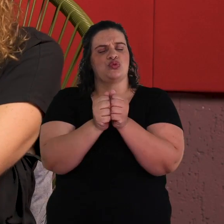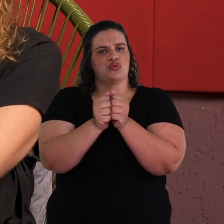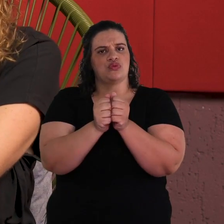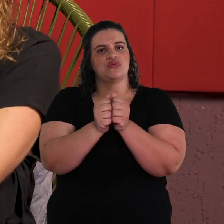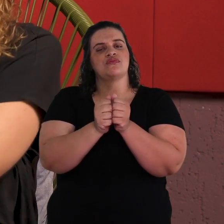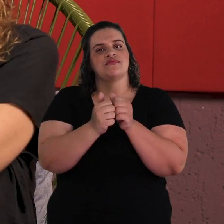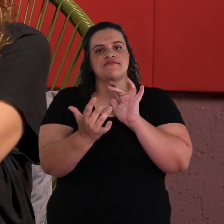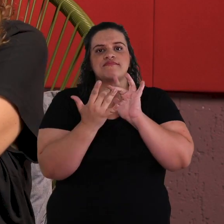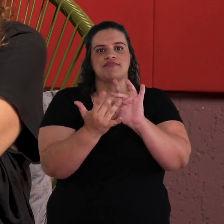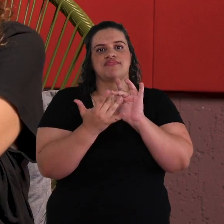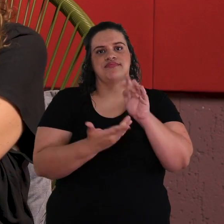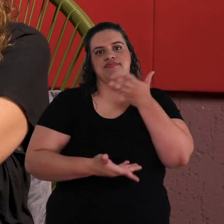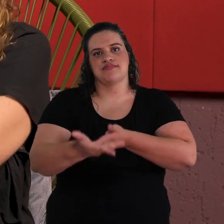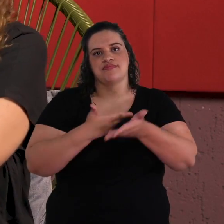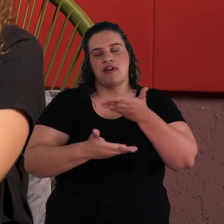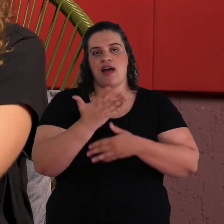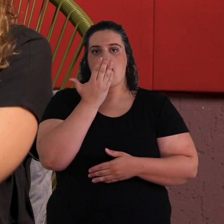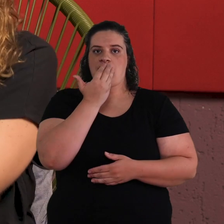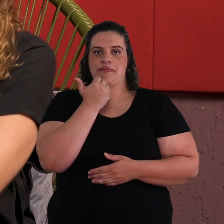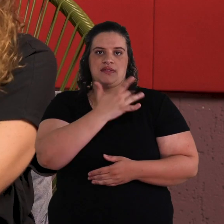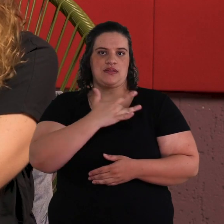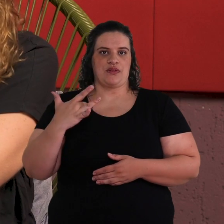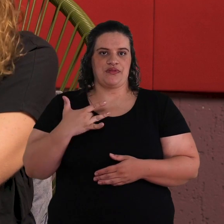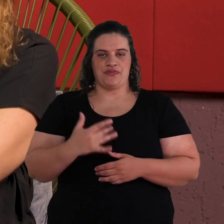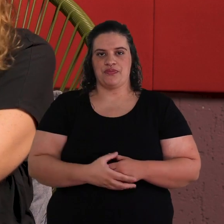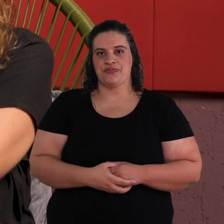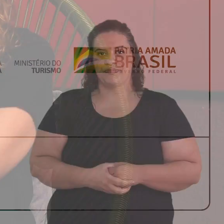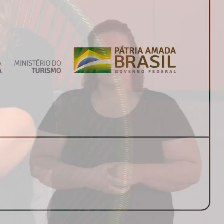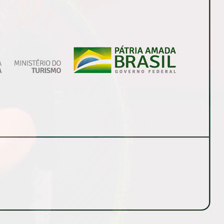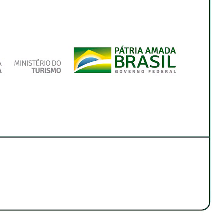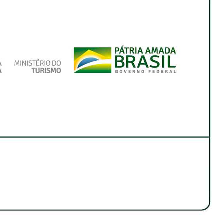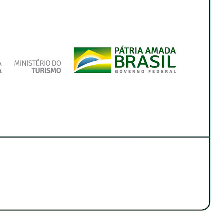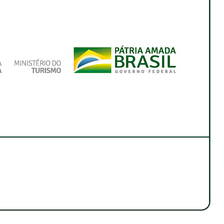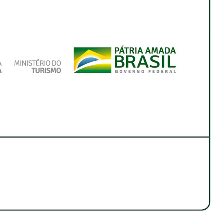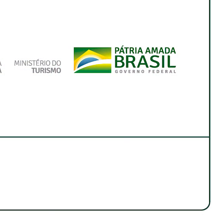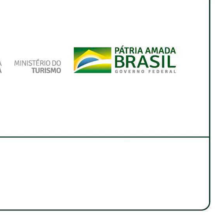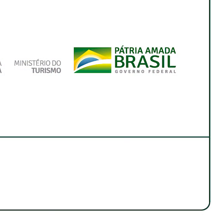juntos e juntas, estar mais próximo de uma alimentação saudável.